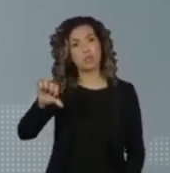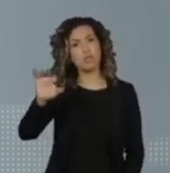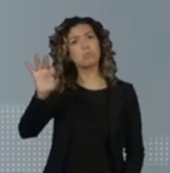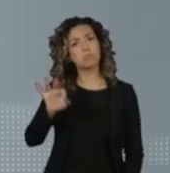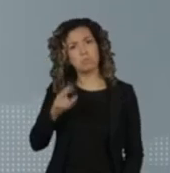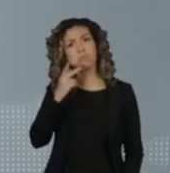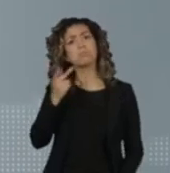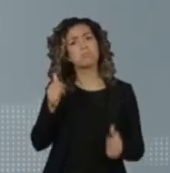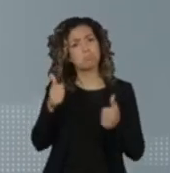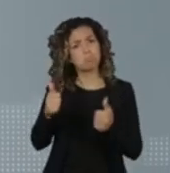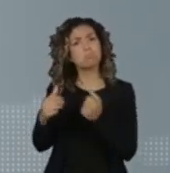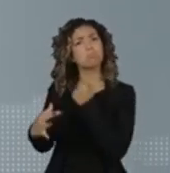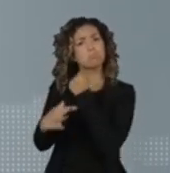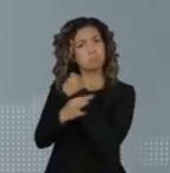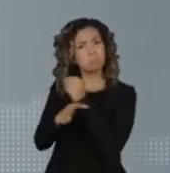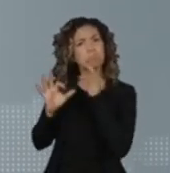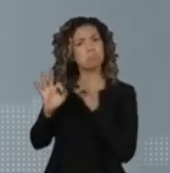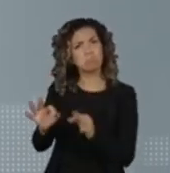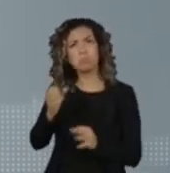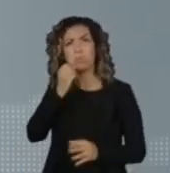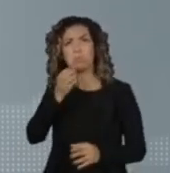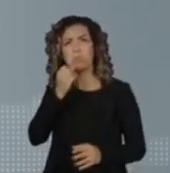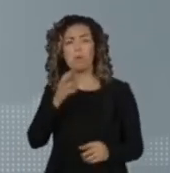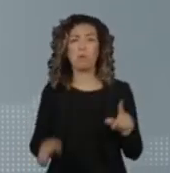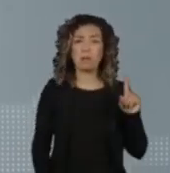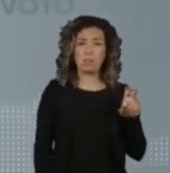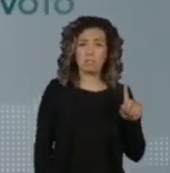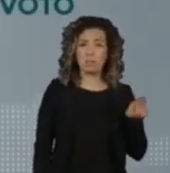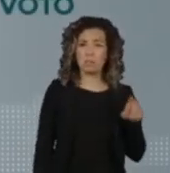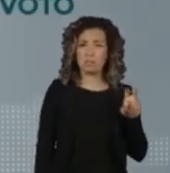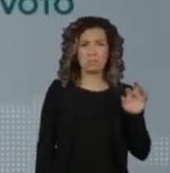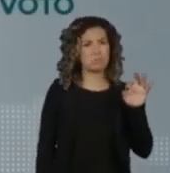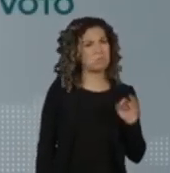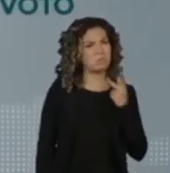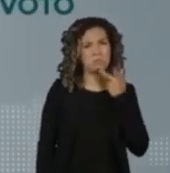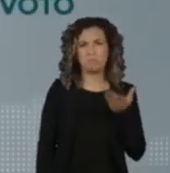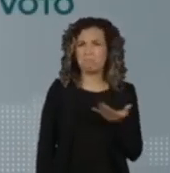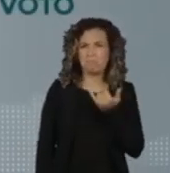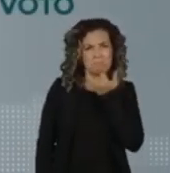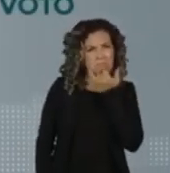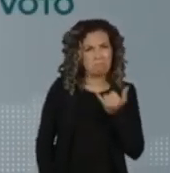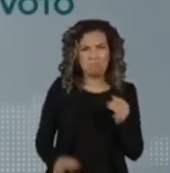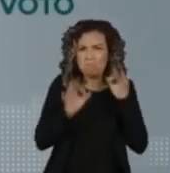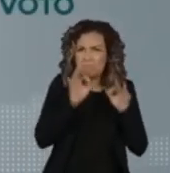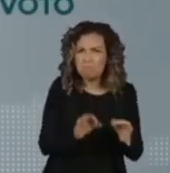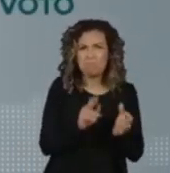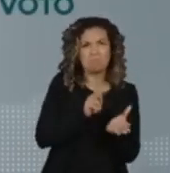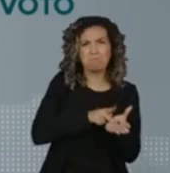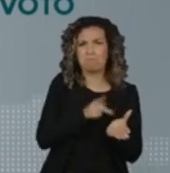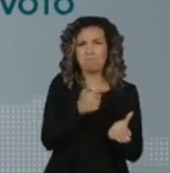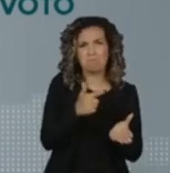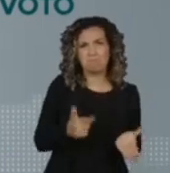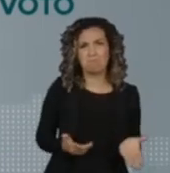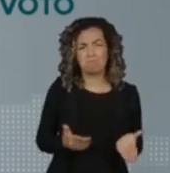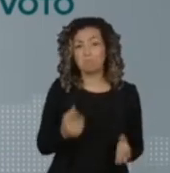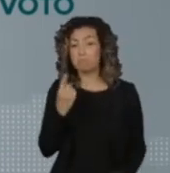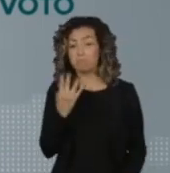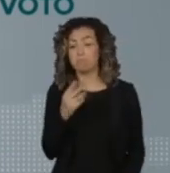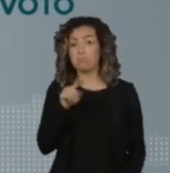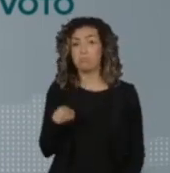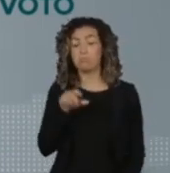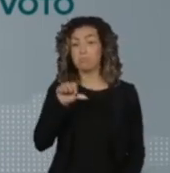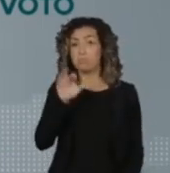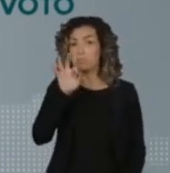eficazes, 15,5% pouco ou nada eficazes e 15% disseram que mudaram sua intenção de voto